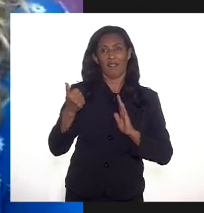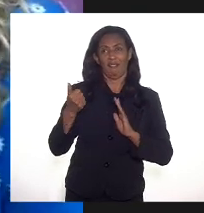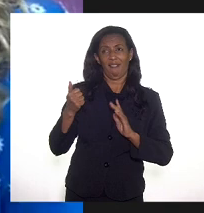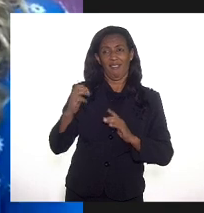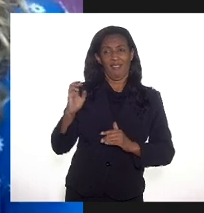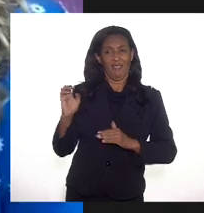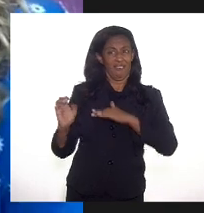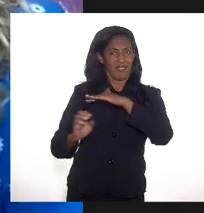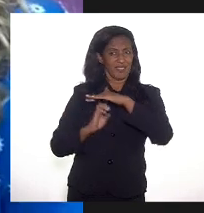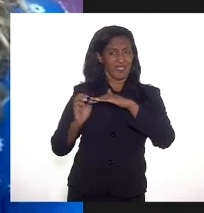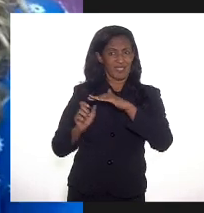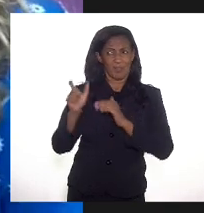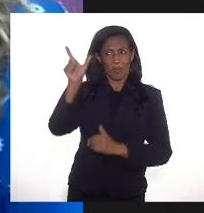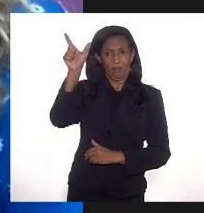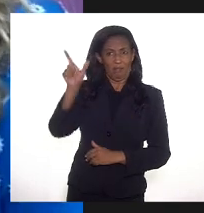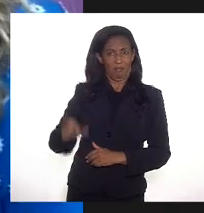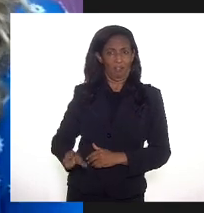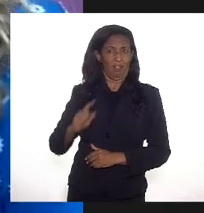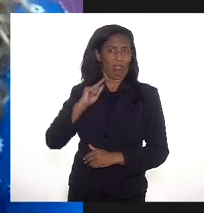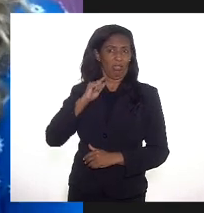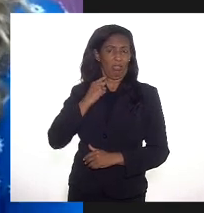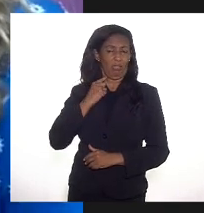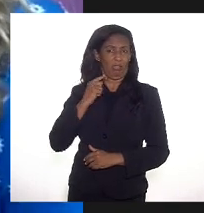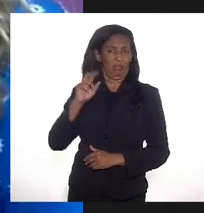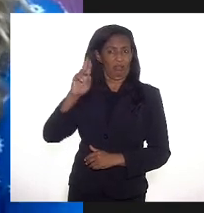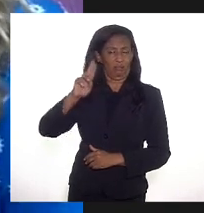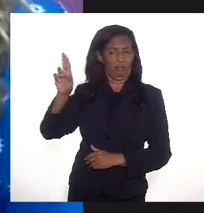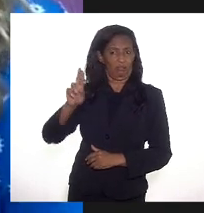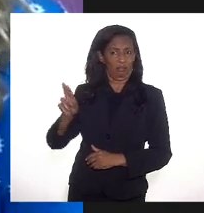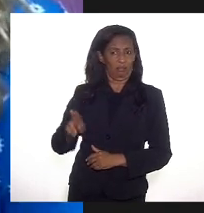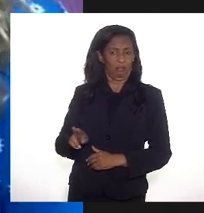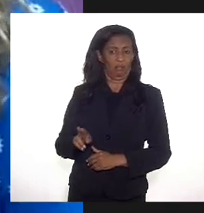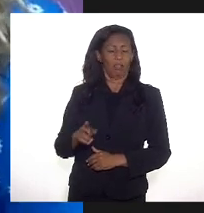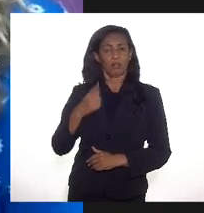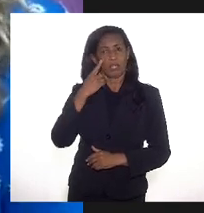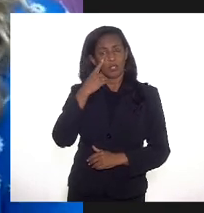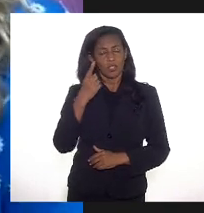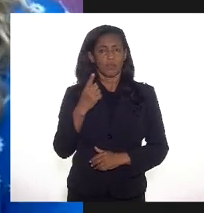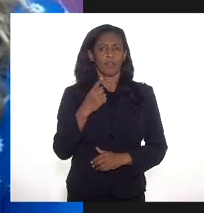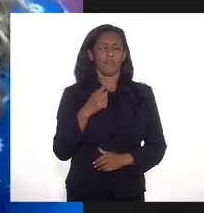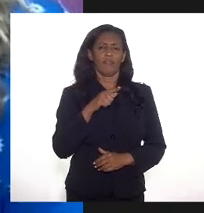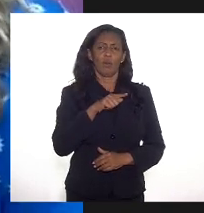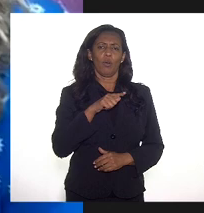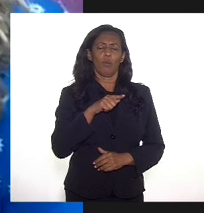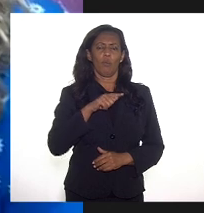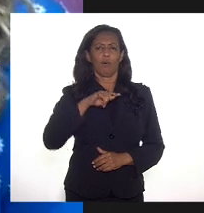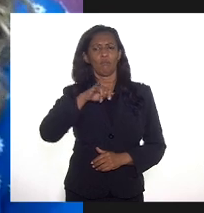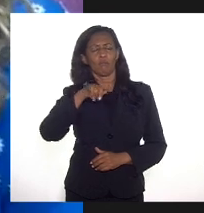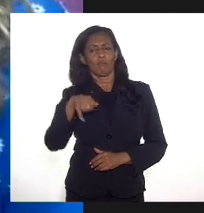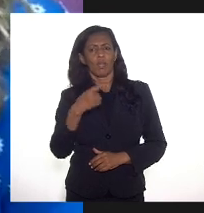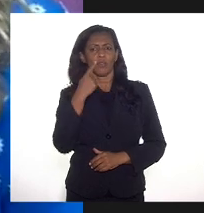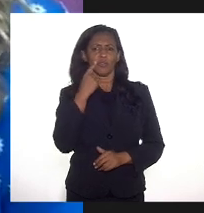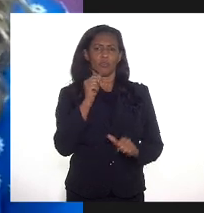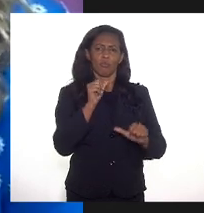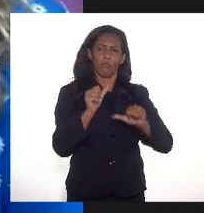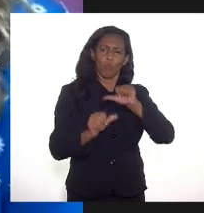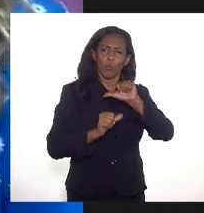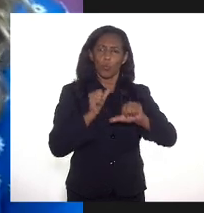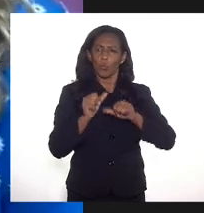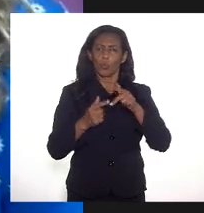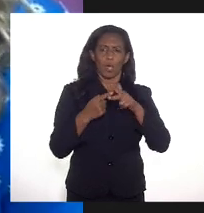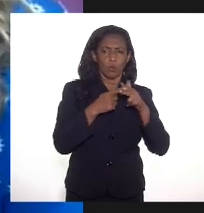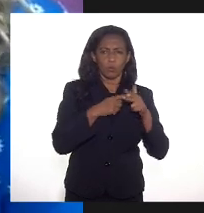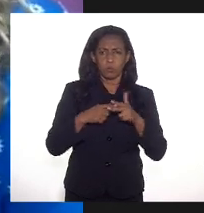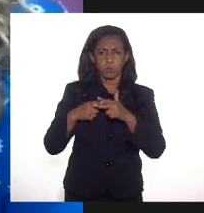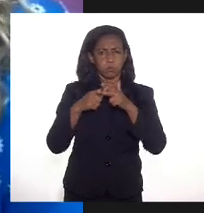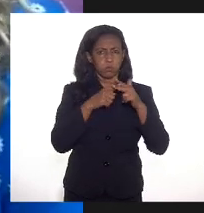Então, a gente vai ver uma possibilidade de estar incluindo de forma reformulada, dessa